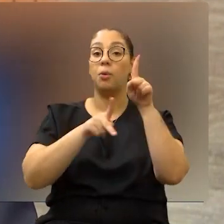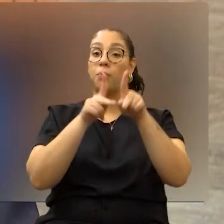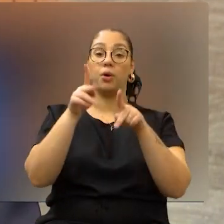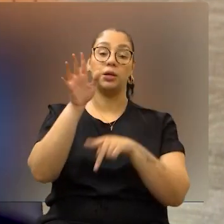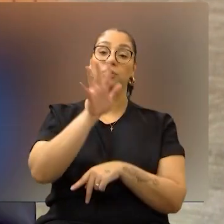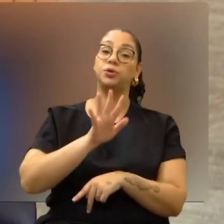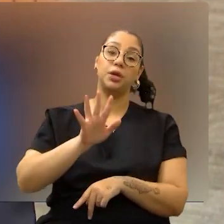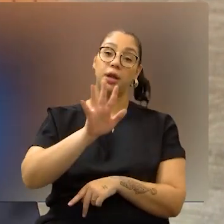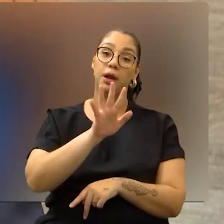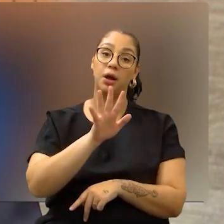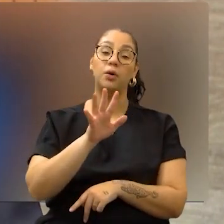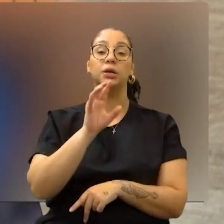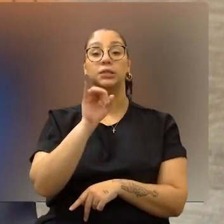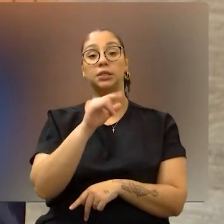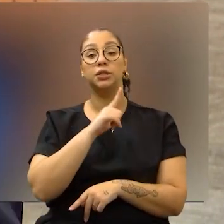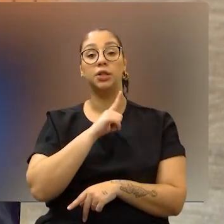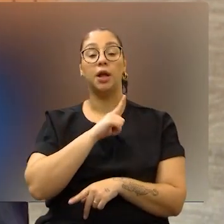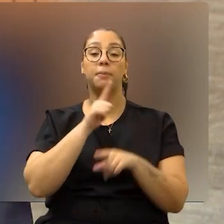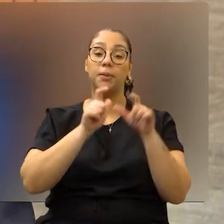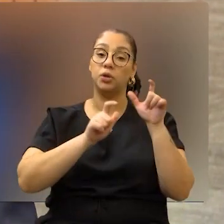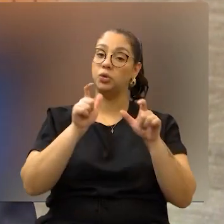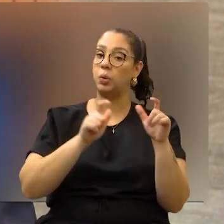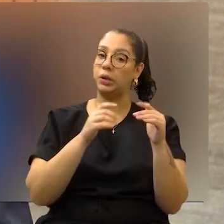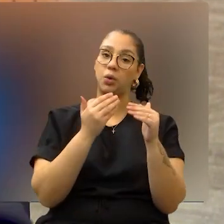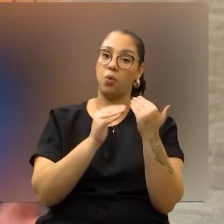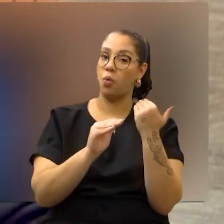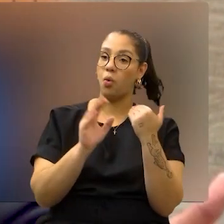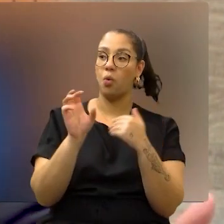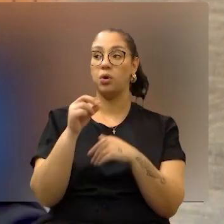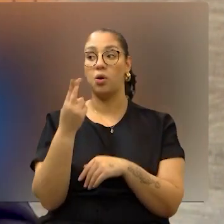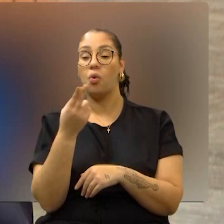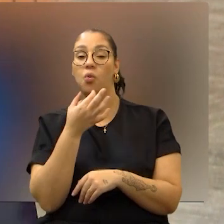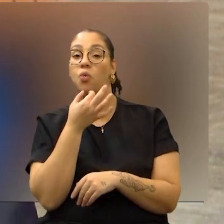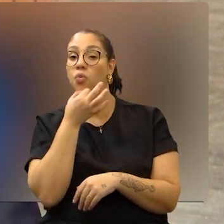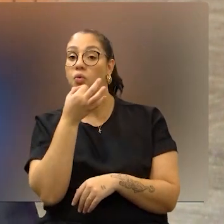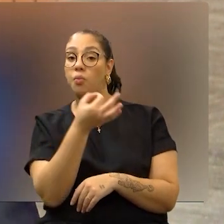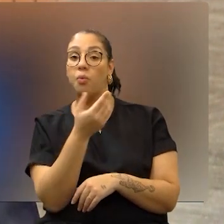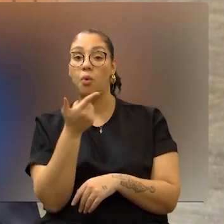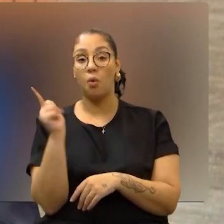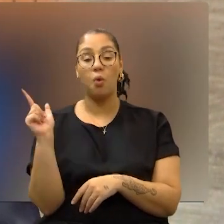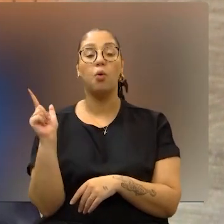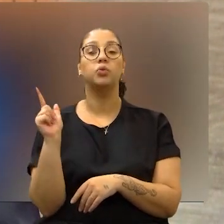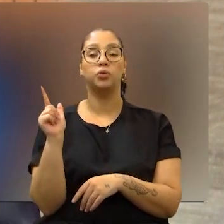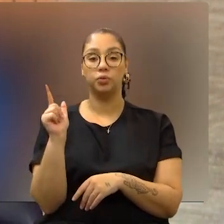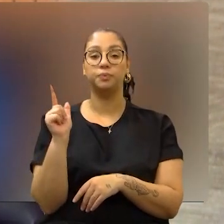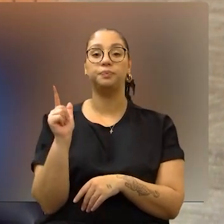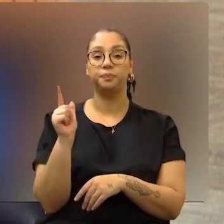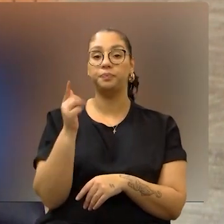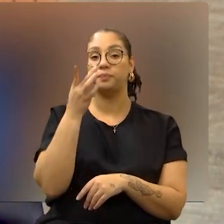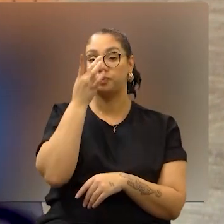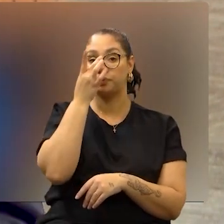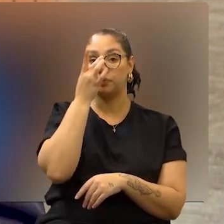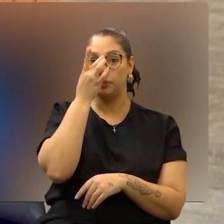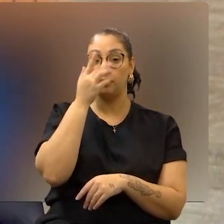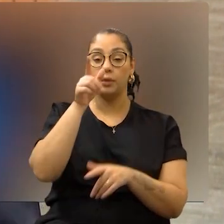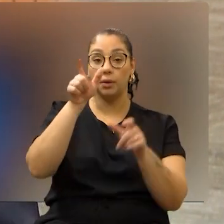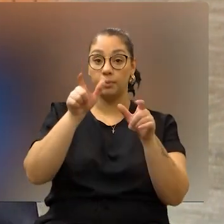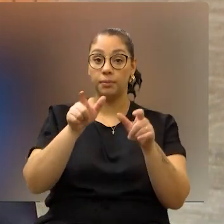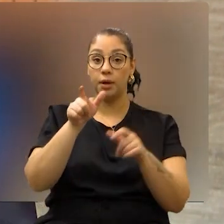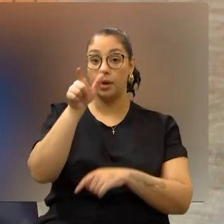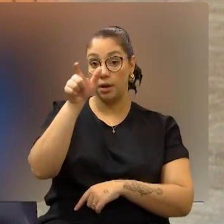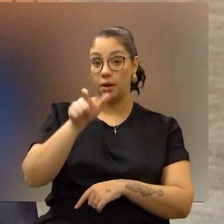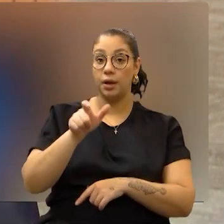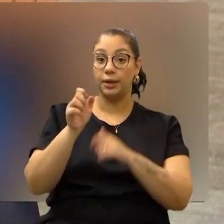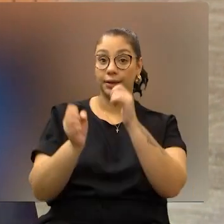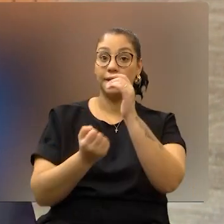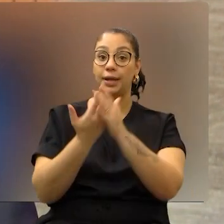geral. Pode ser que alguém discorde ou apresenta algum argumento que o autor,